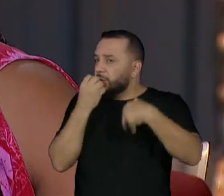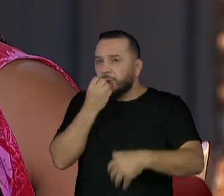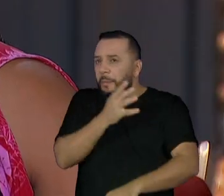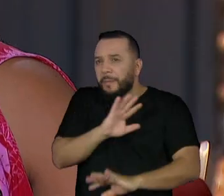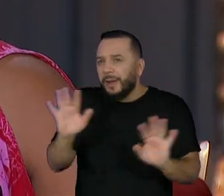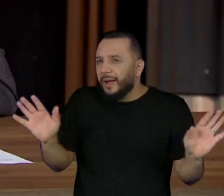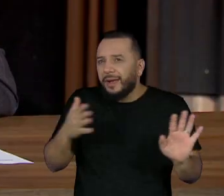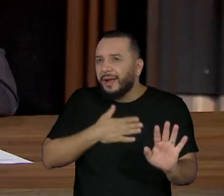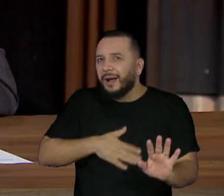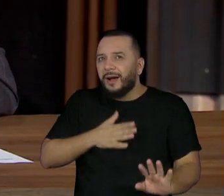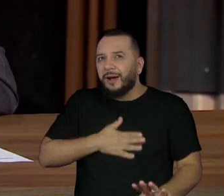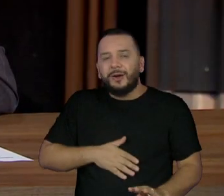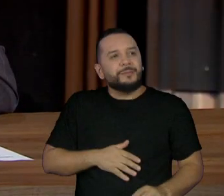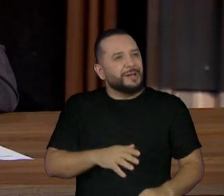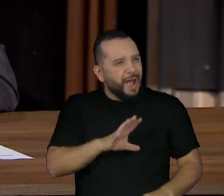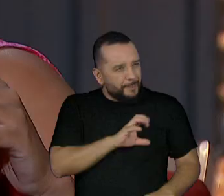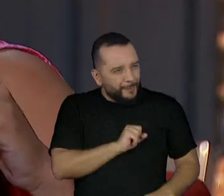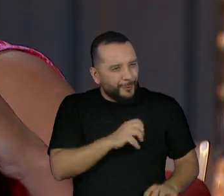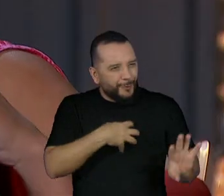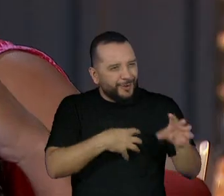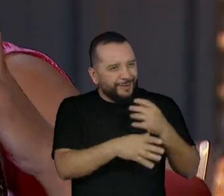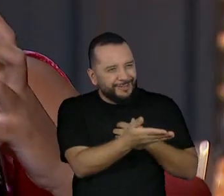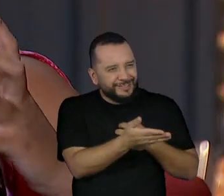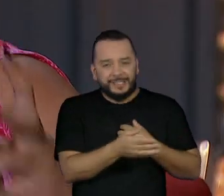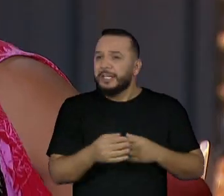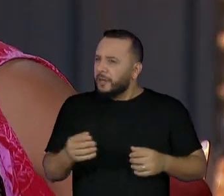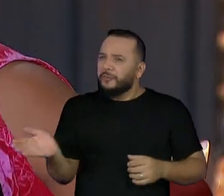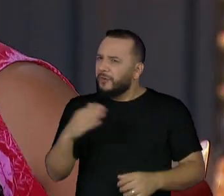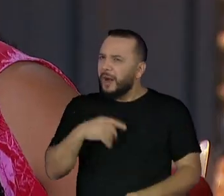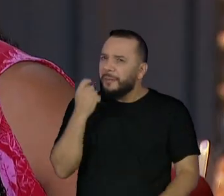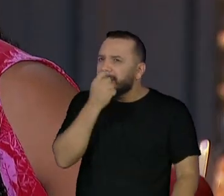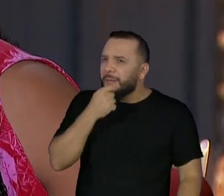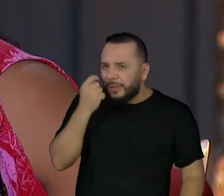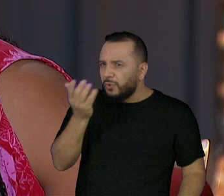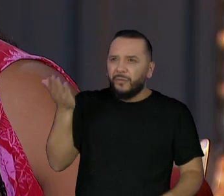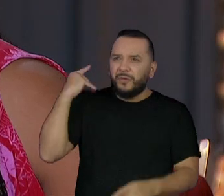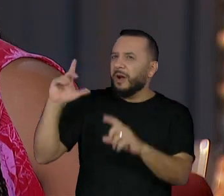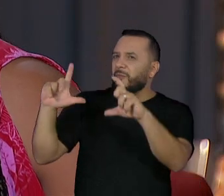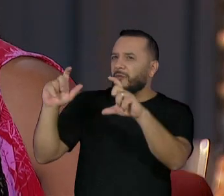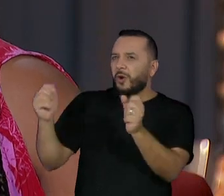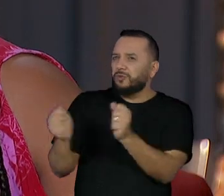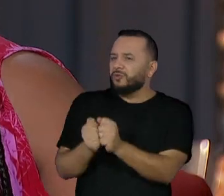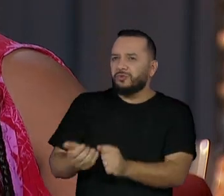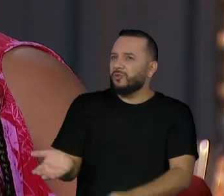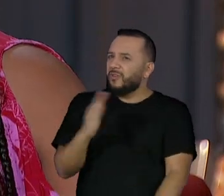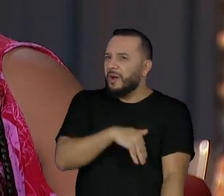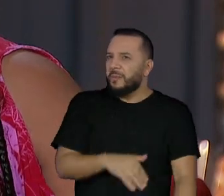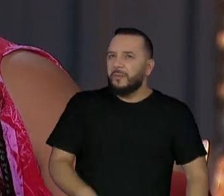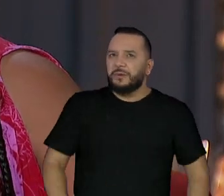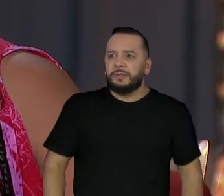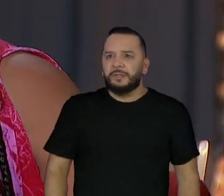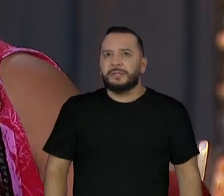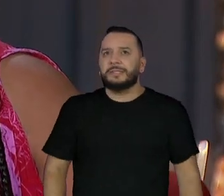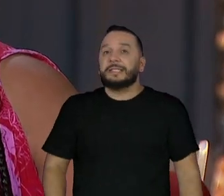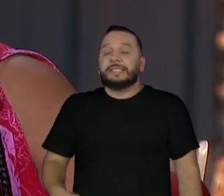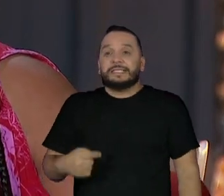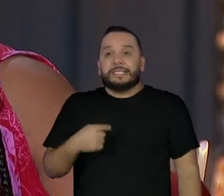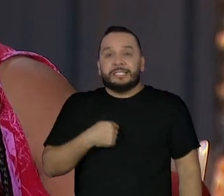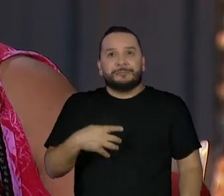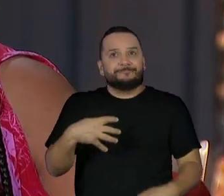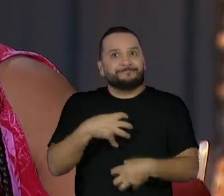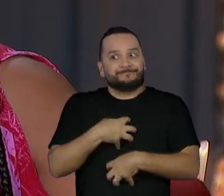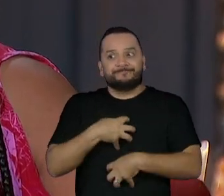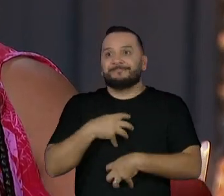Que declaração de amor, hein? Vamos passar batom, vamos tirar foto. E isso me deu uma força